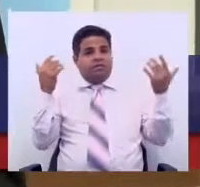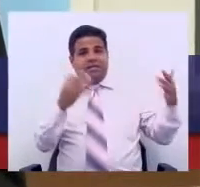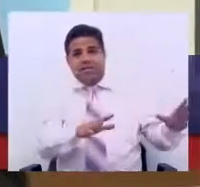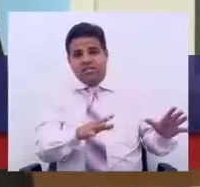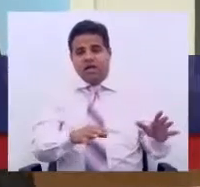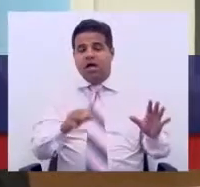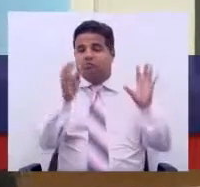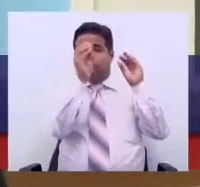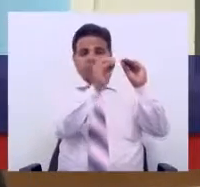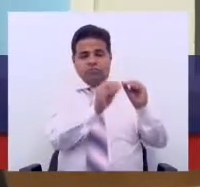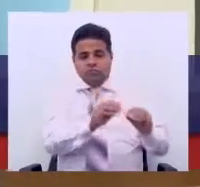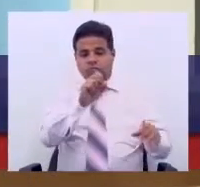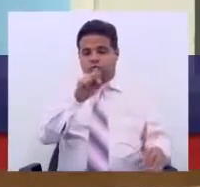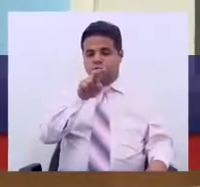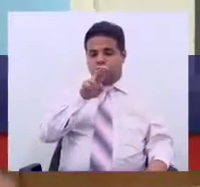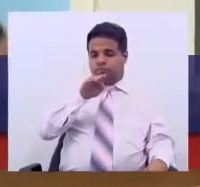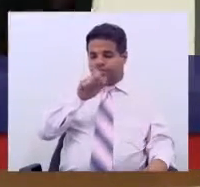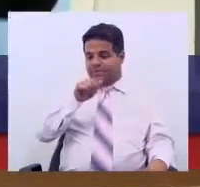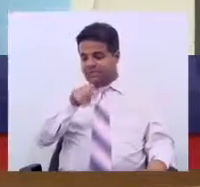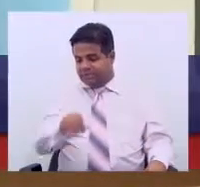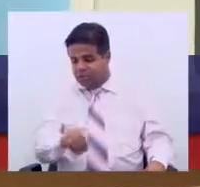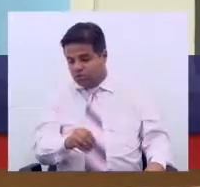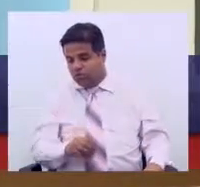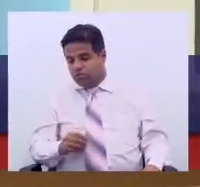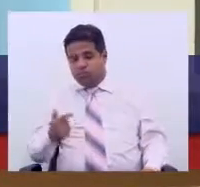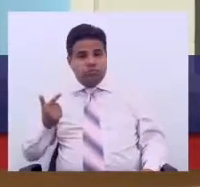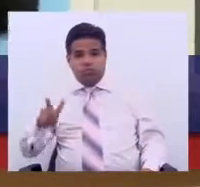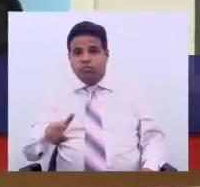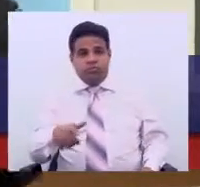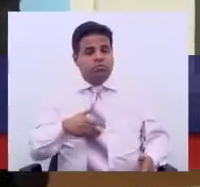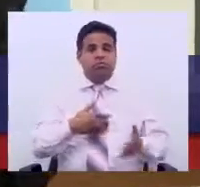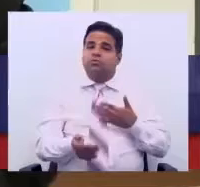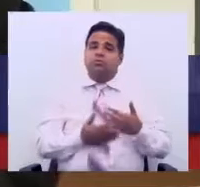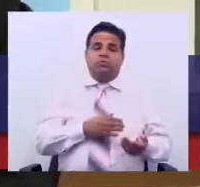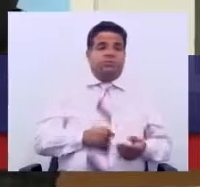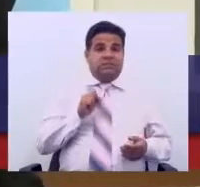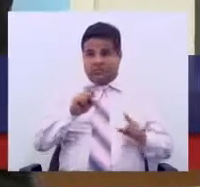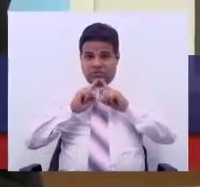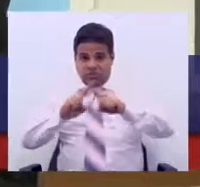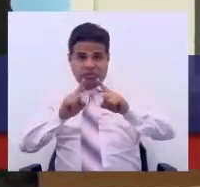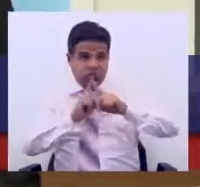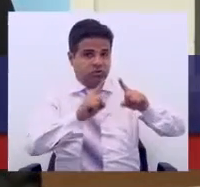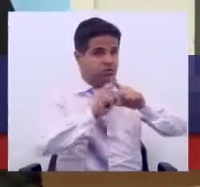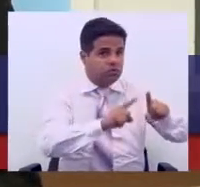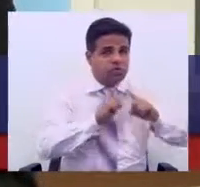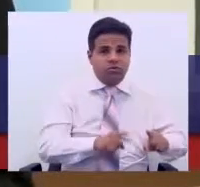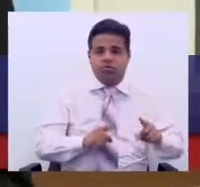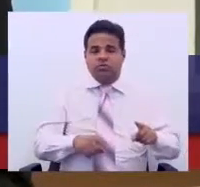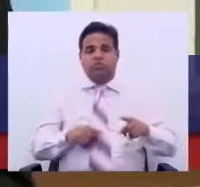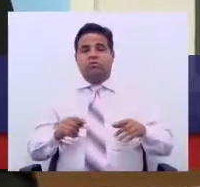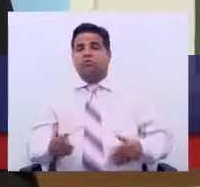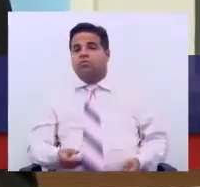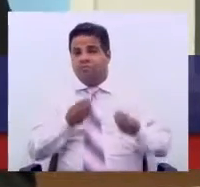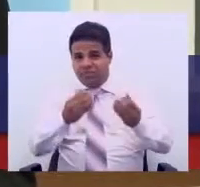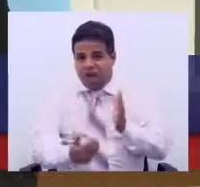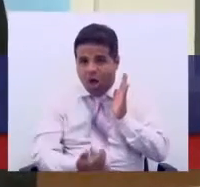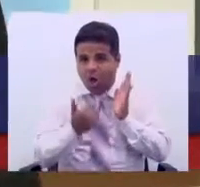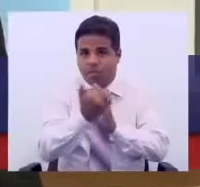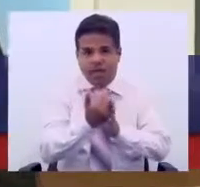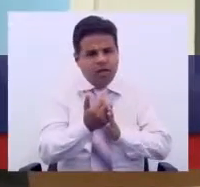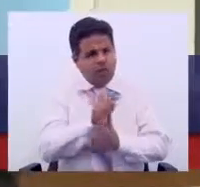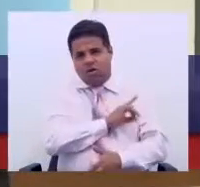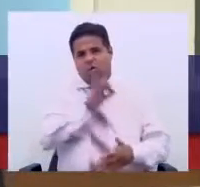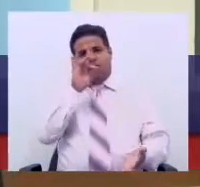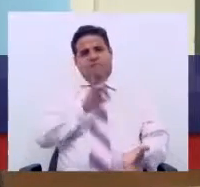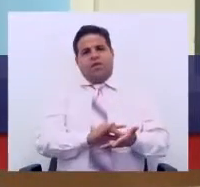o subsídio para a próxima legislatura. Por mais que estejam criticando aí que nós vamos estar dando aumento, isso não é